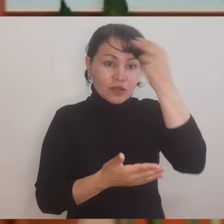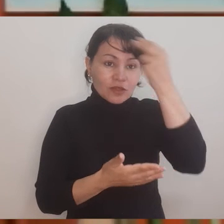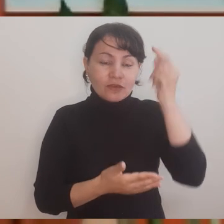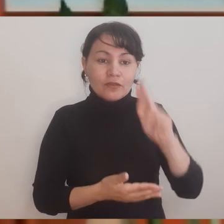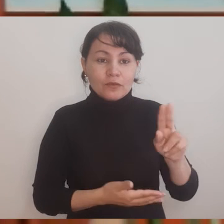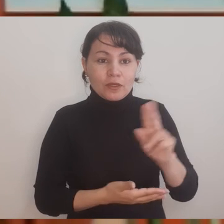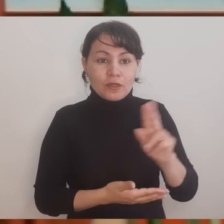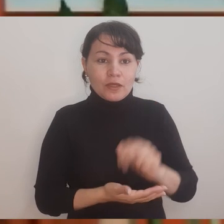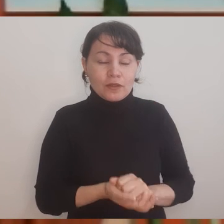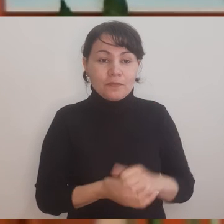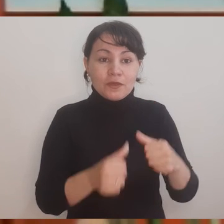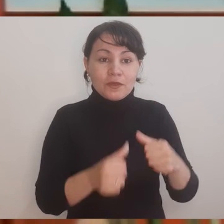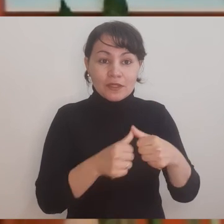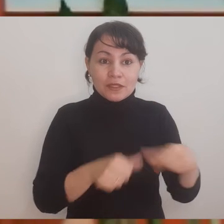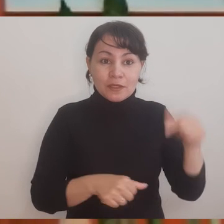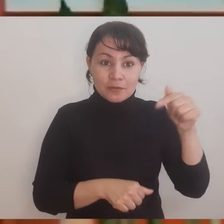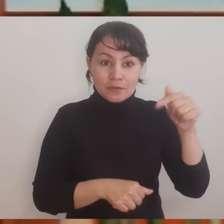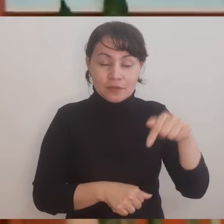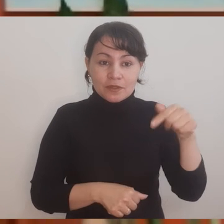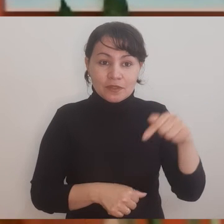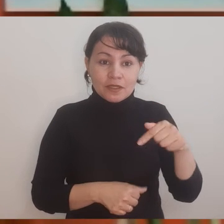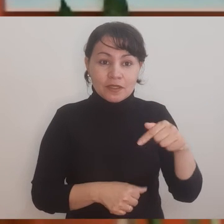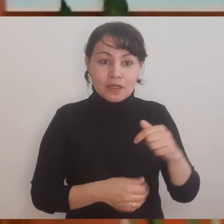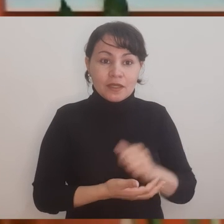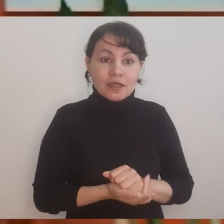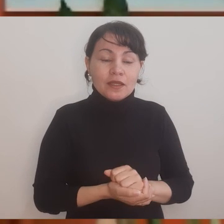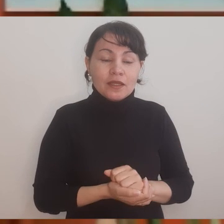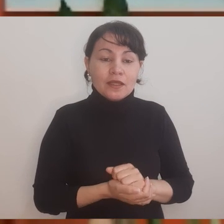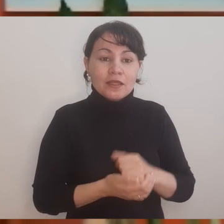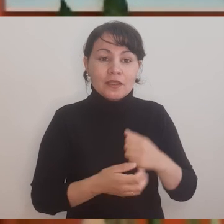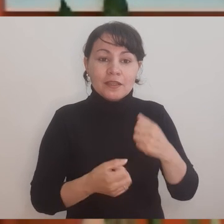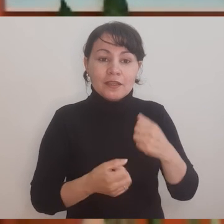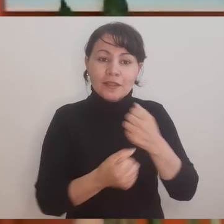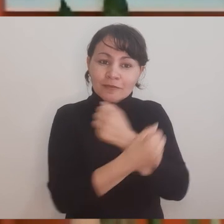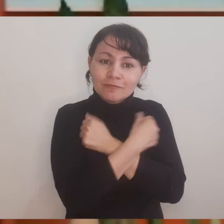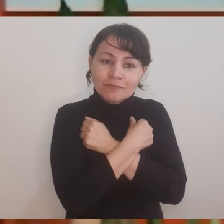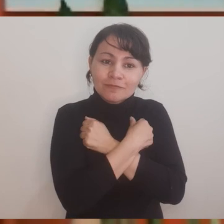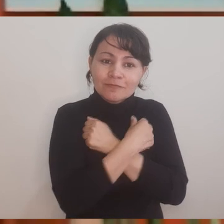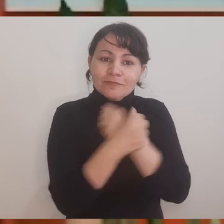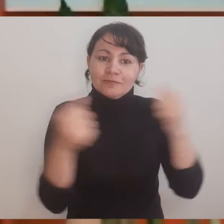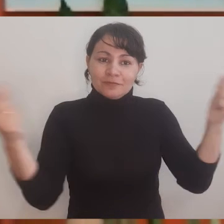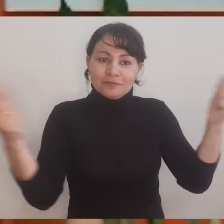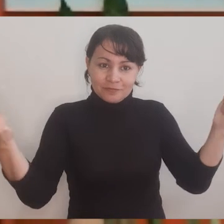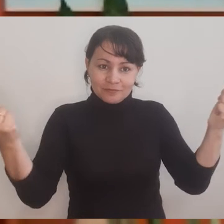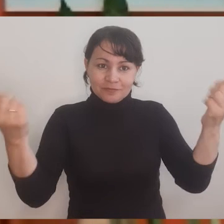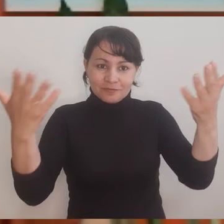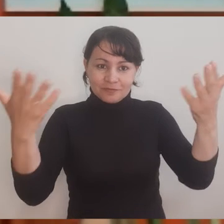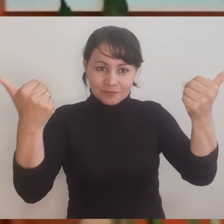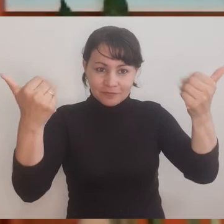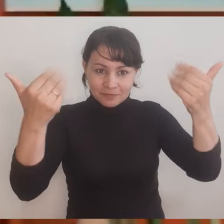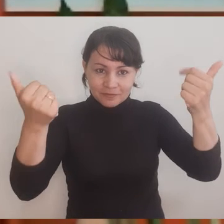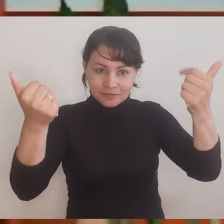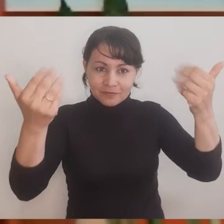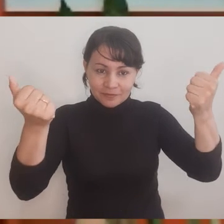Senso-PEG. Nós estaremos aqui de braços abertos.